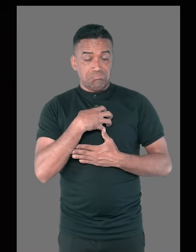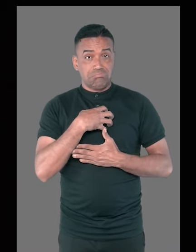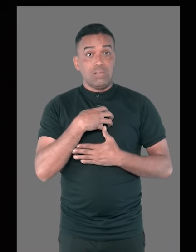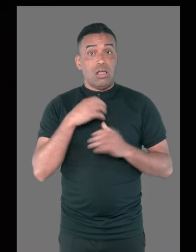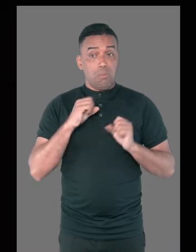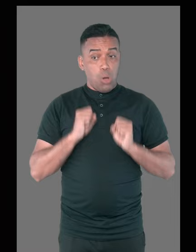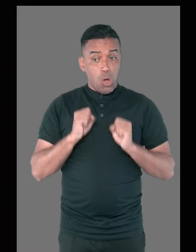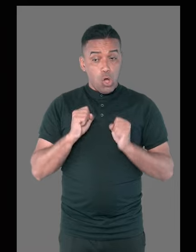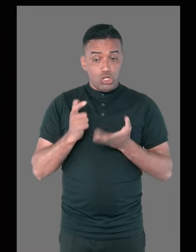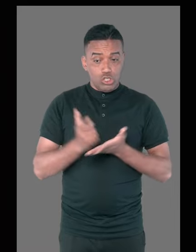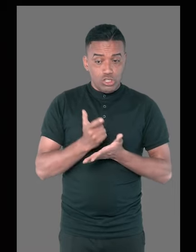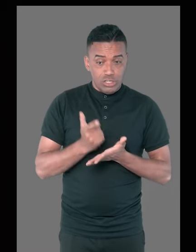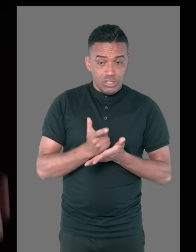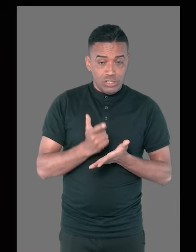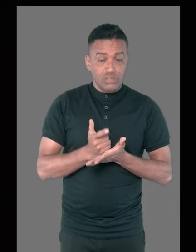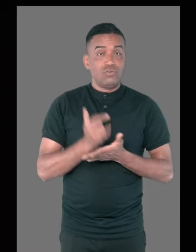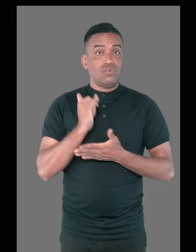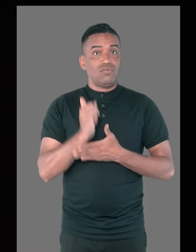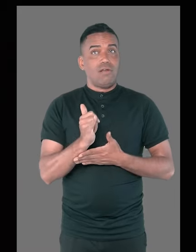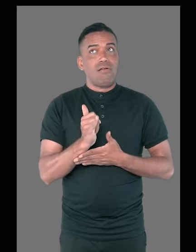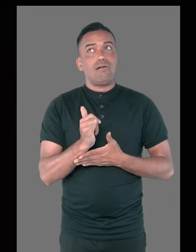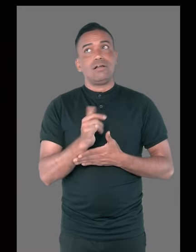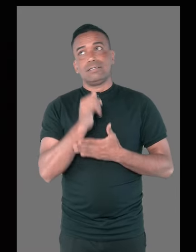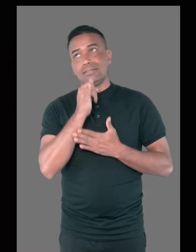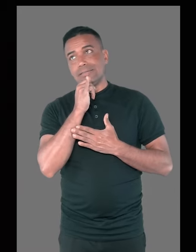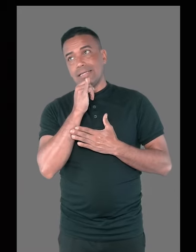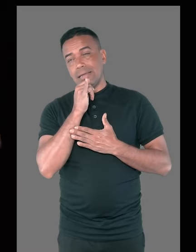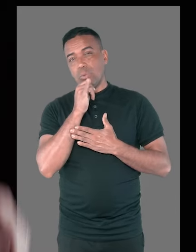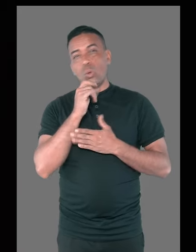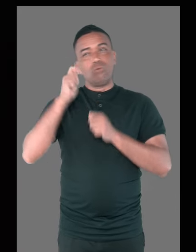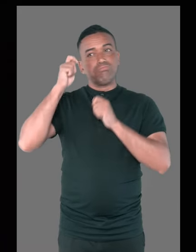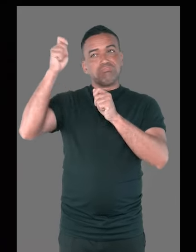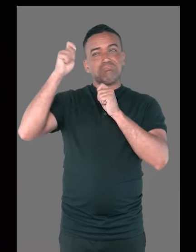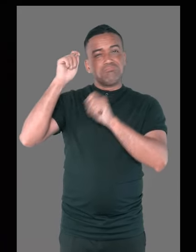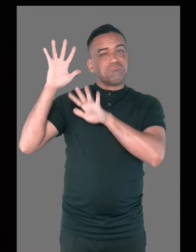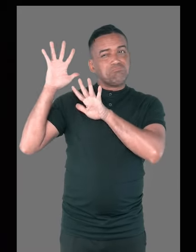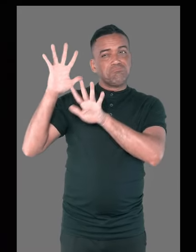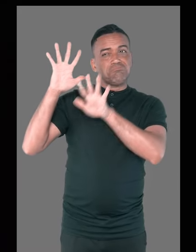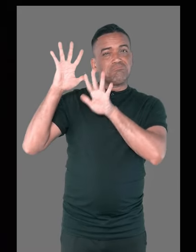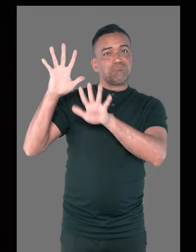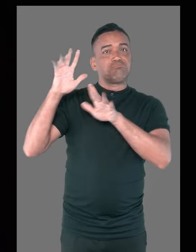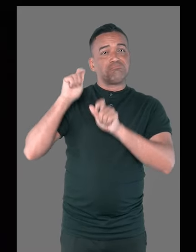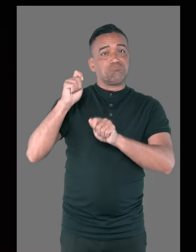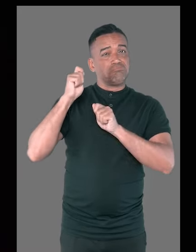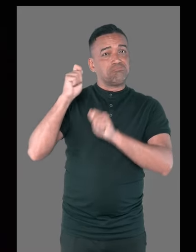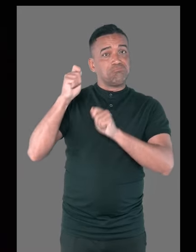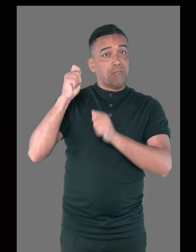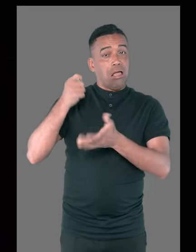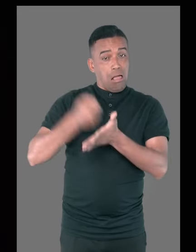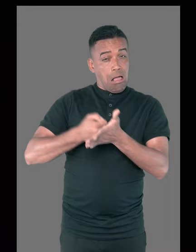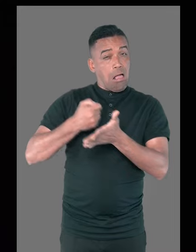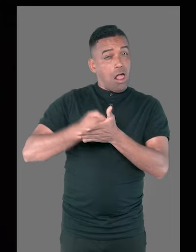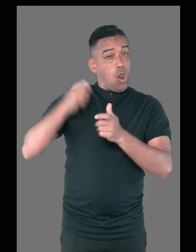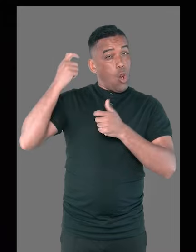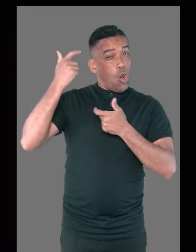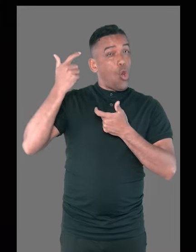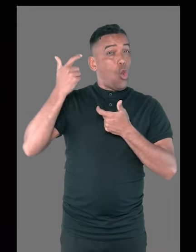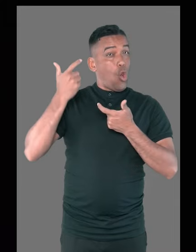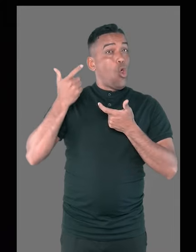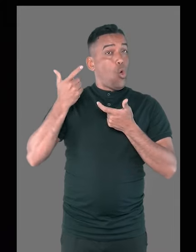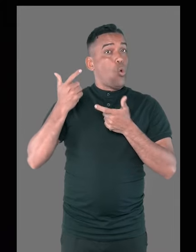pode soar a vocês que o livro seja um livro muito militante, muito engajado. Ele não é. Eu